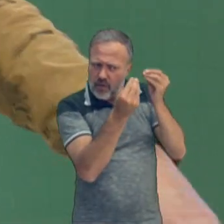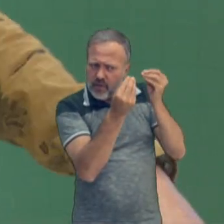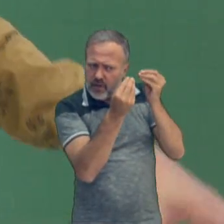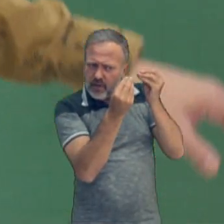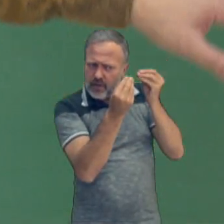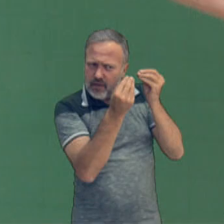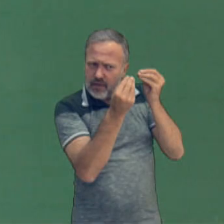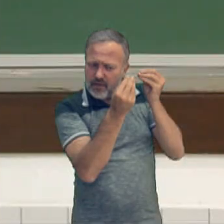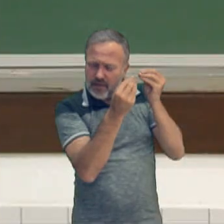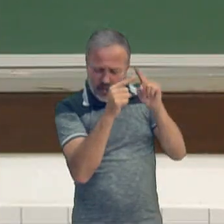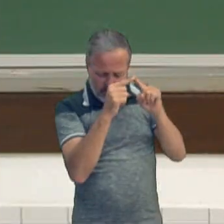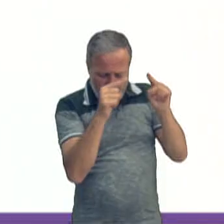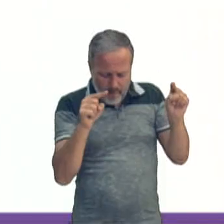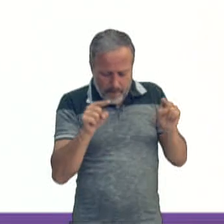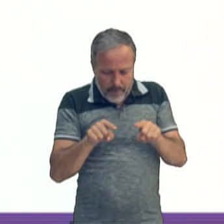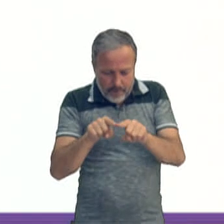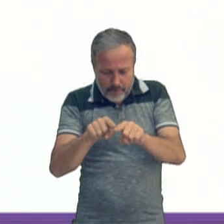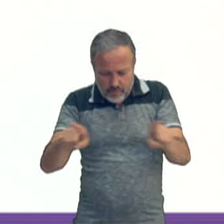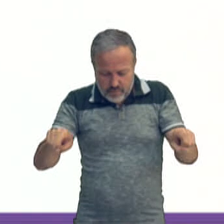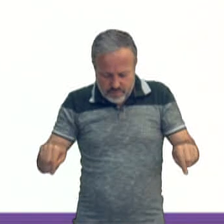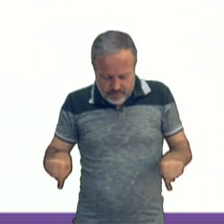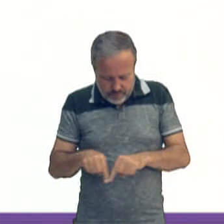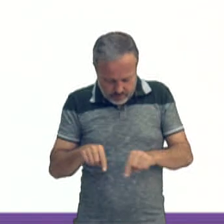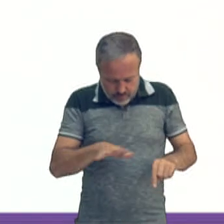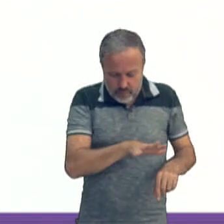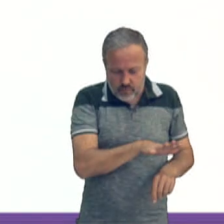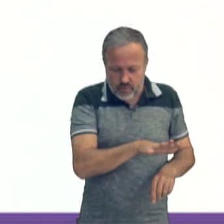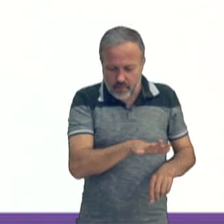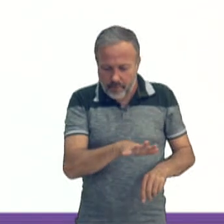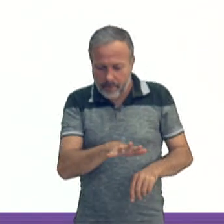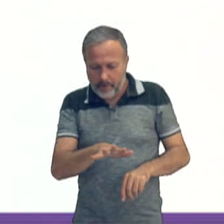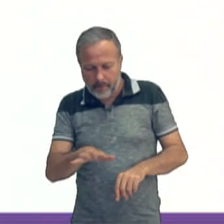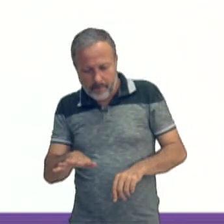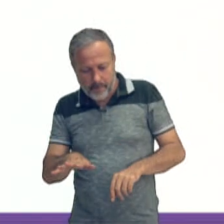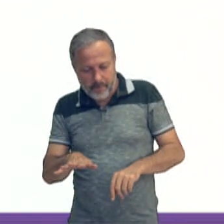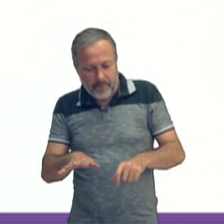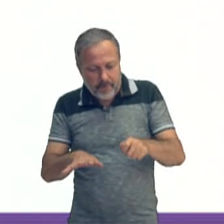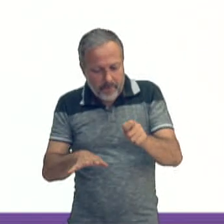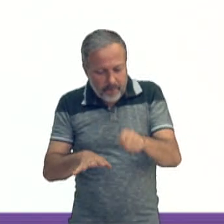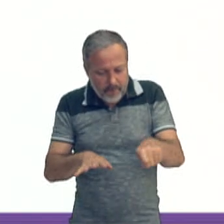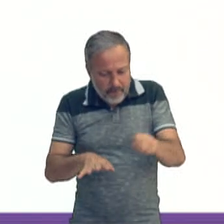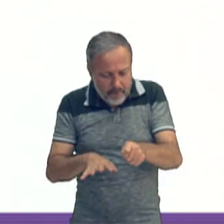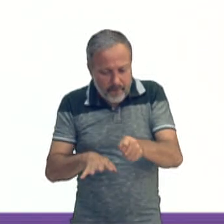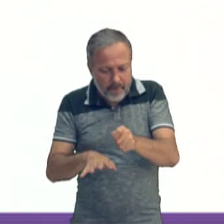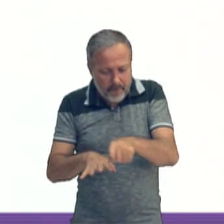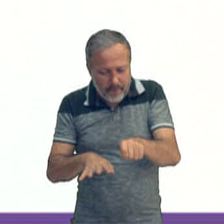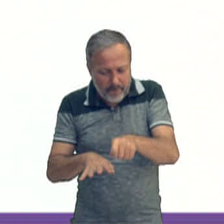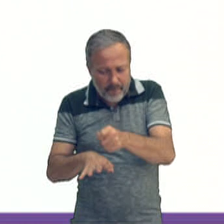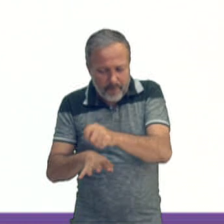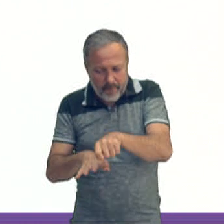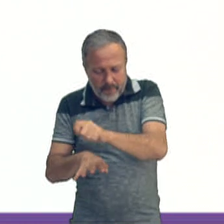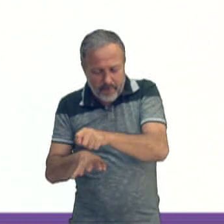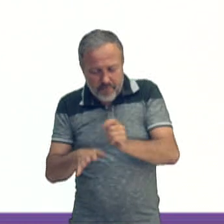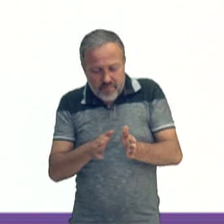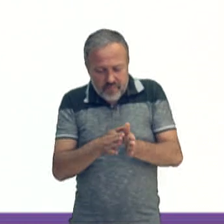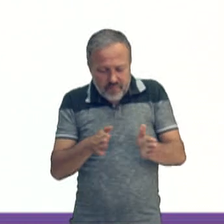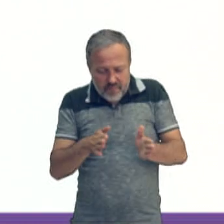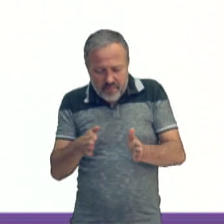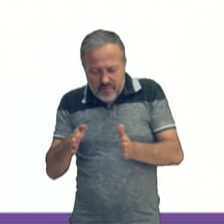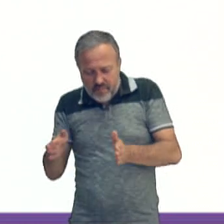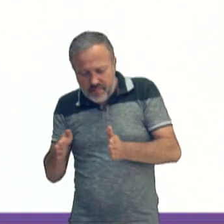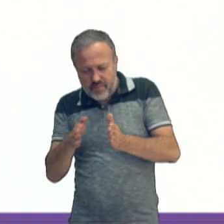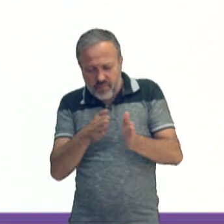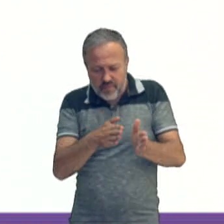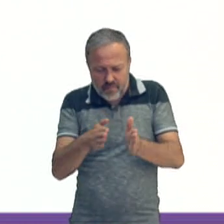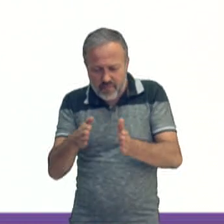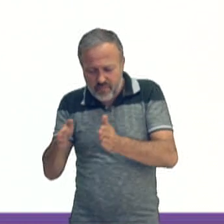no chão. São 12 poços, cada buraco tem profundidade diferente, tamanho diferente, formando um arco